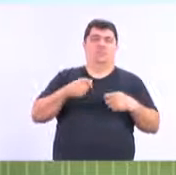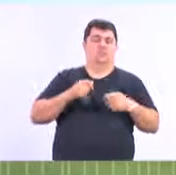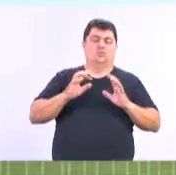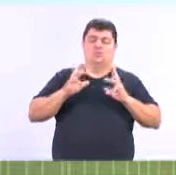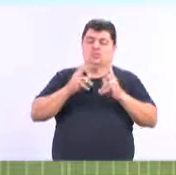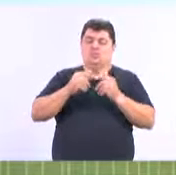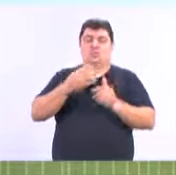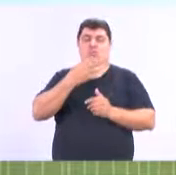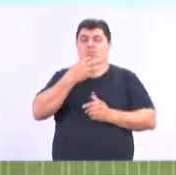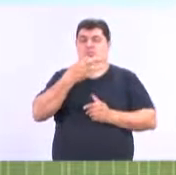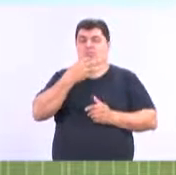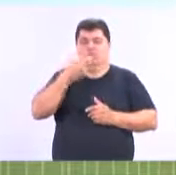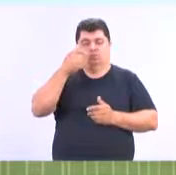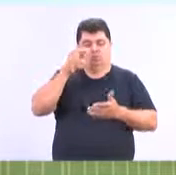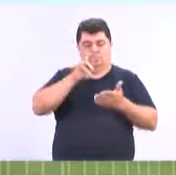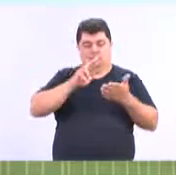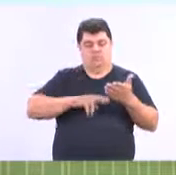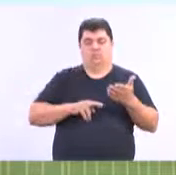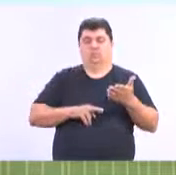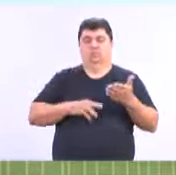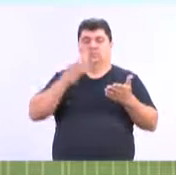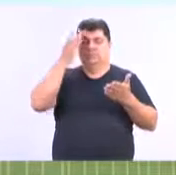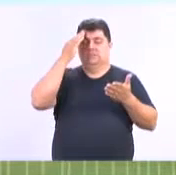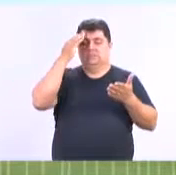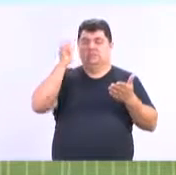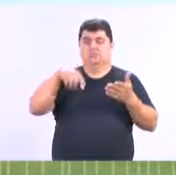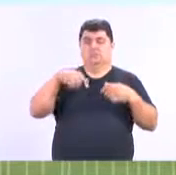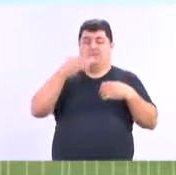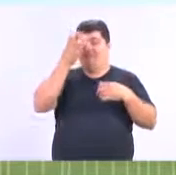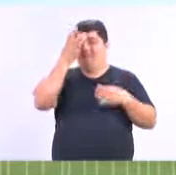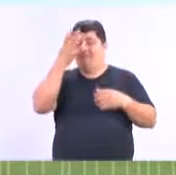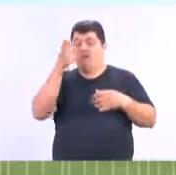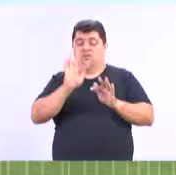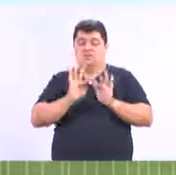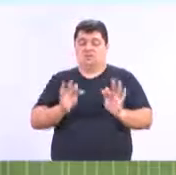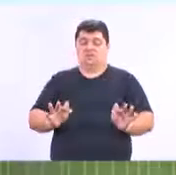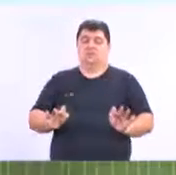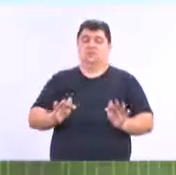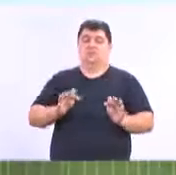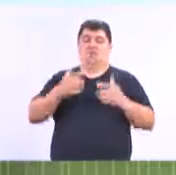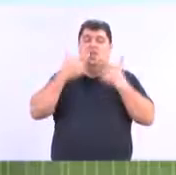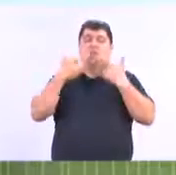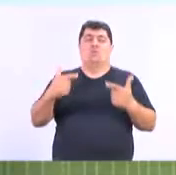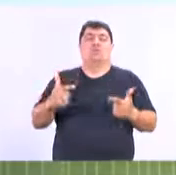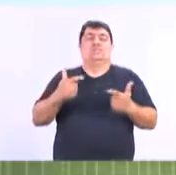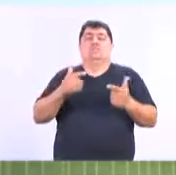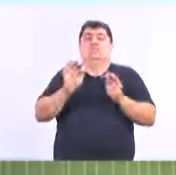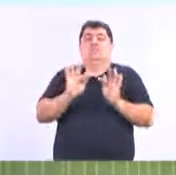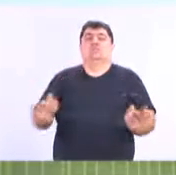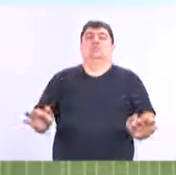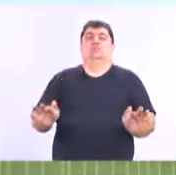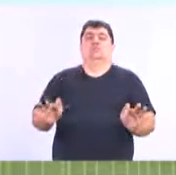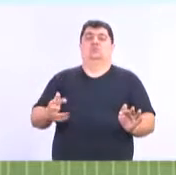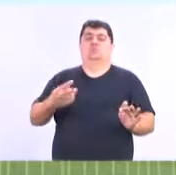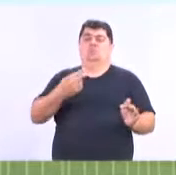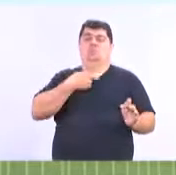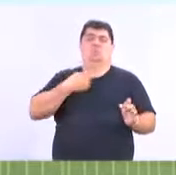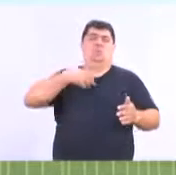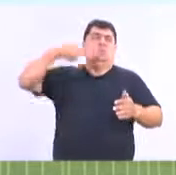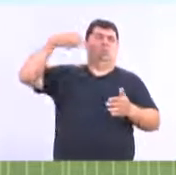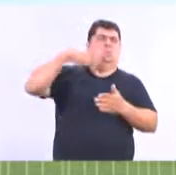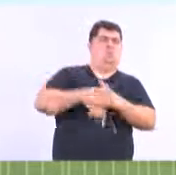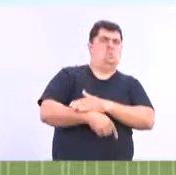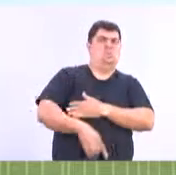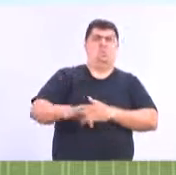agroindústria. Então a gente vai tentar trazer uma linguagem que atenda a todos esses usuários das